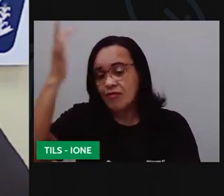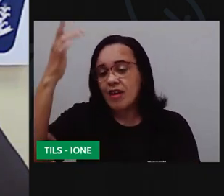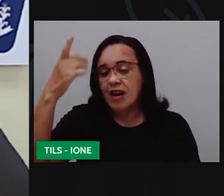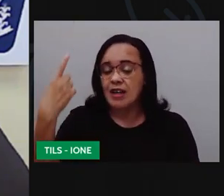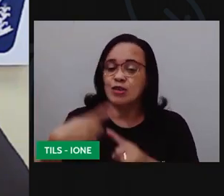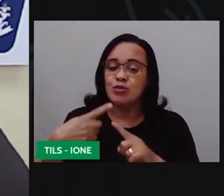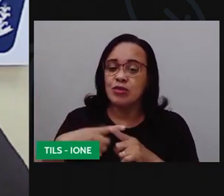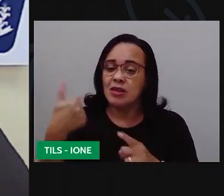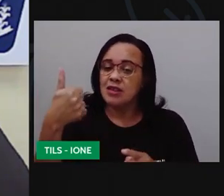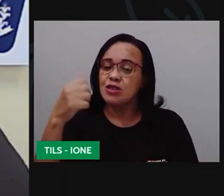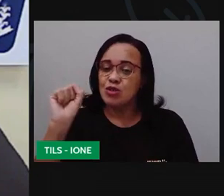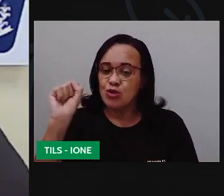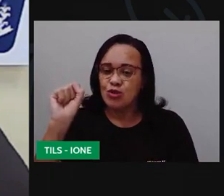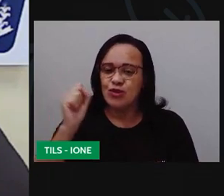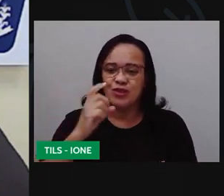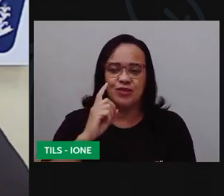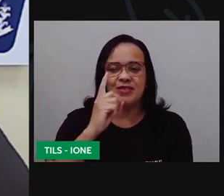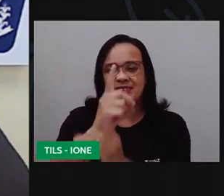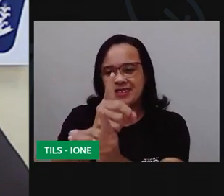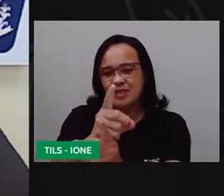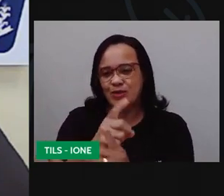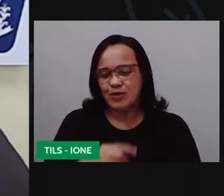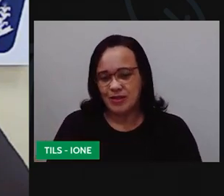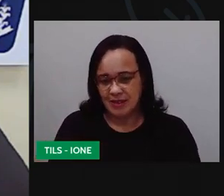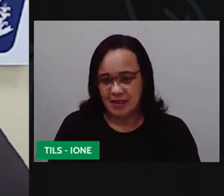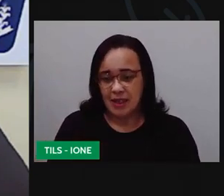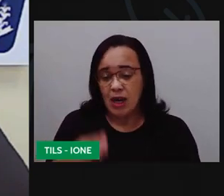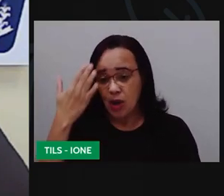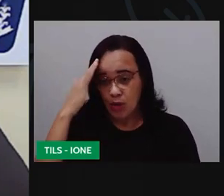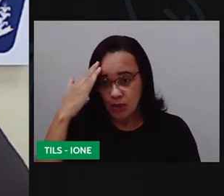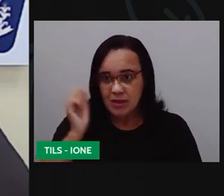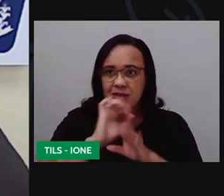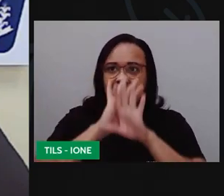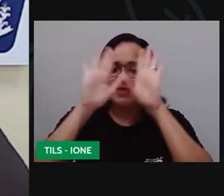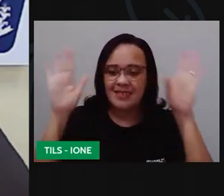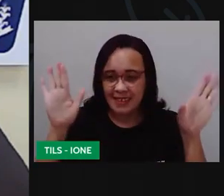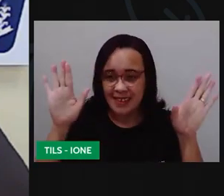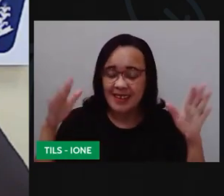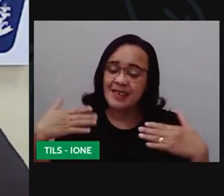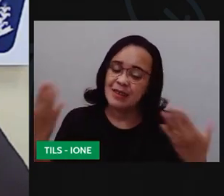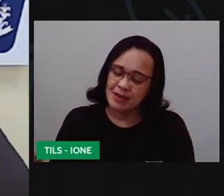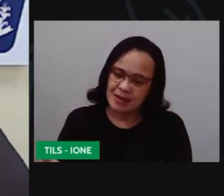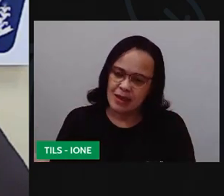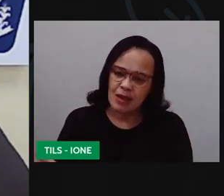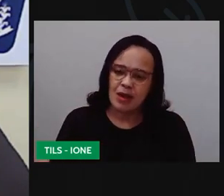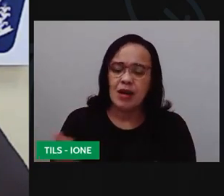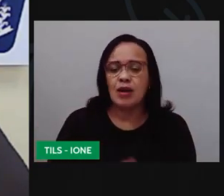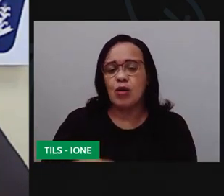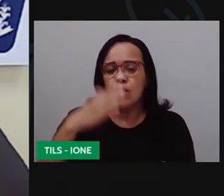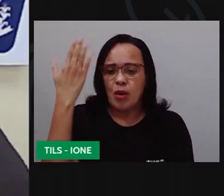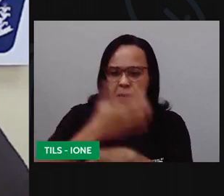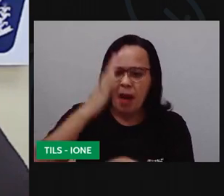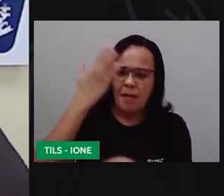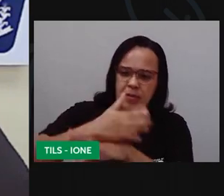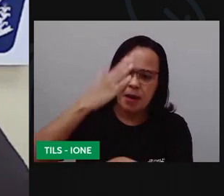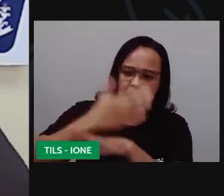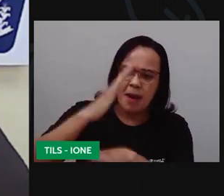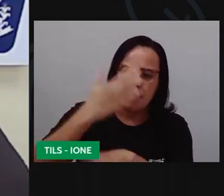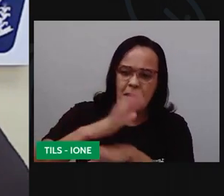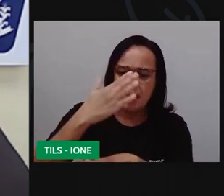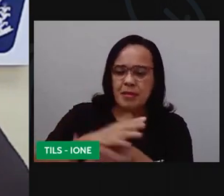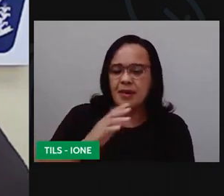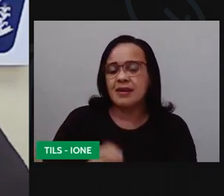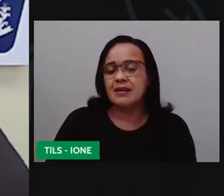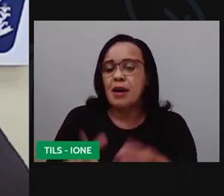18. Pronto. Conseguiram entender? A Pró quer todo mundo praticando isso aí agora, porque, ó, é só cortar papel colorido